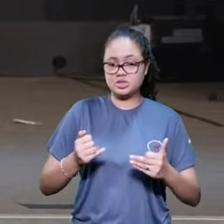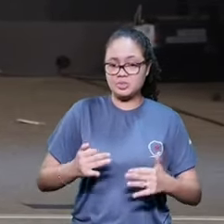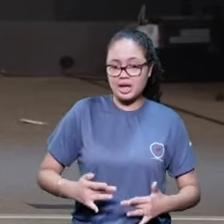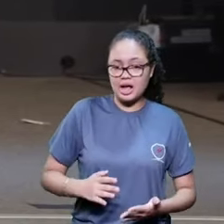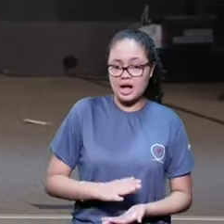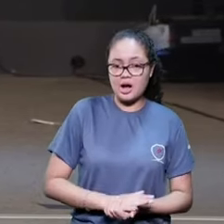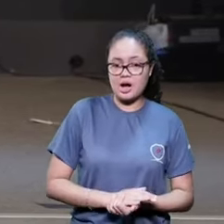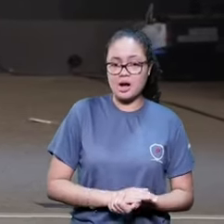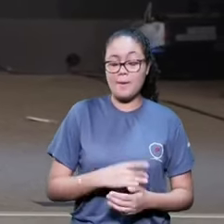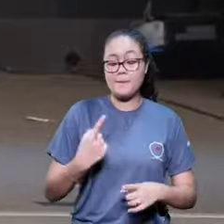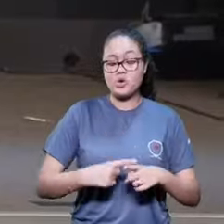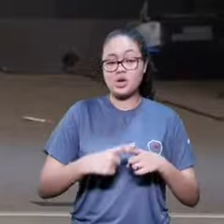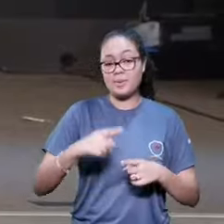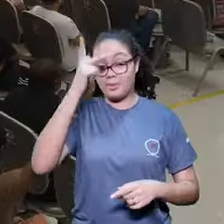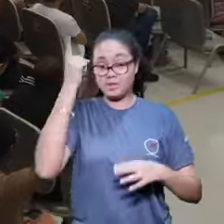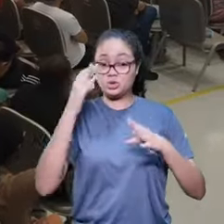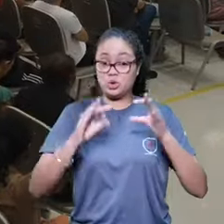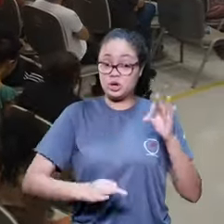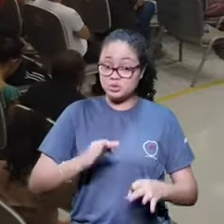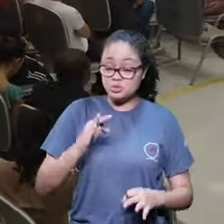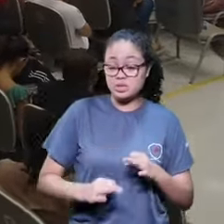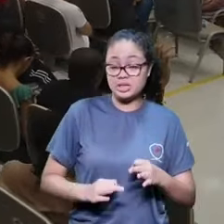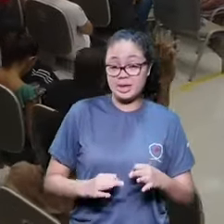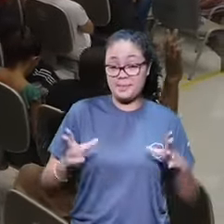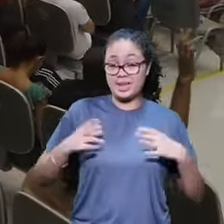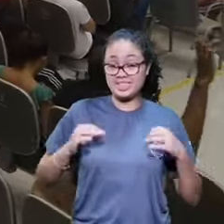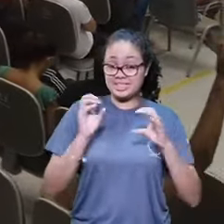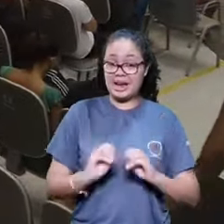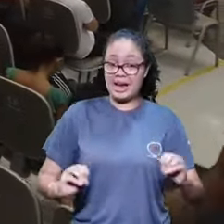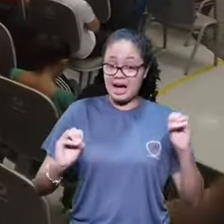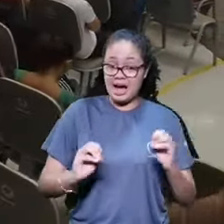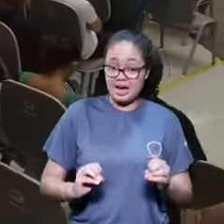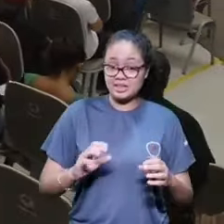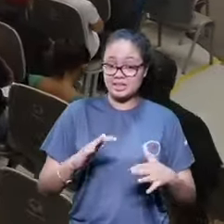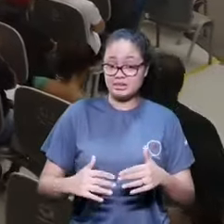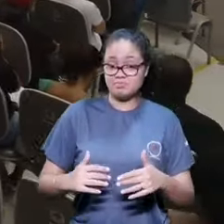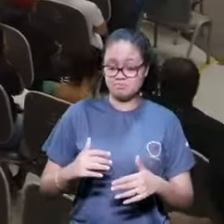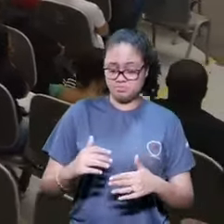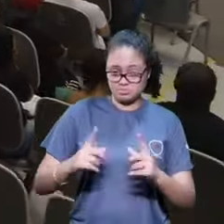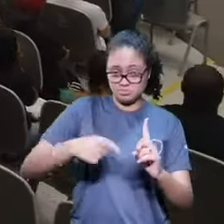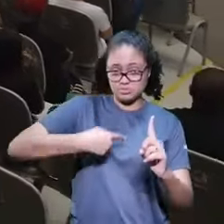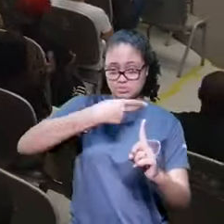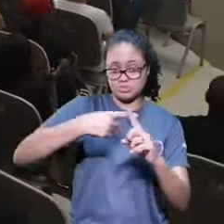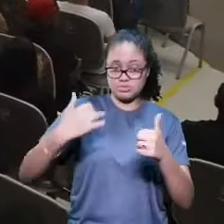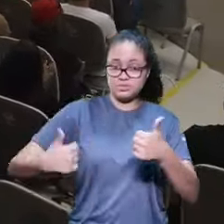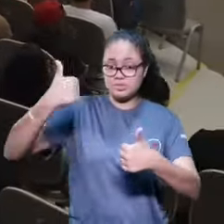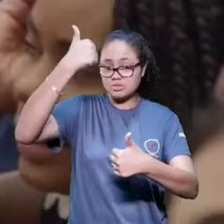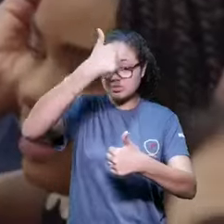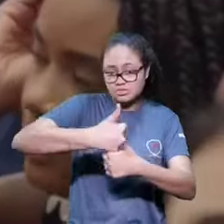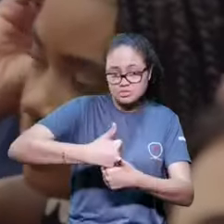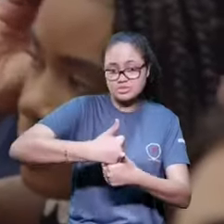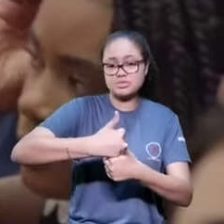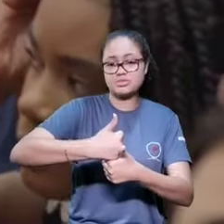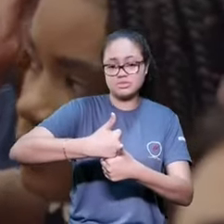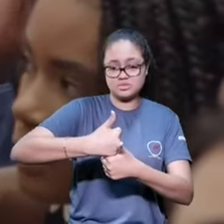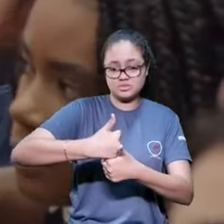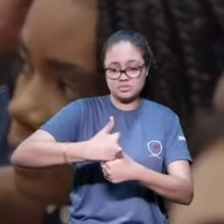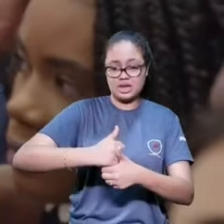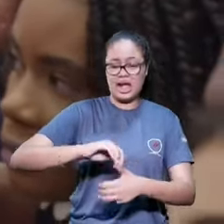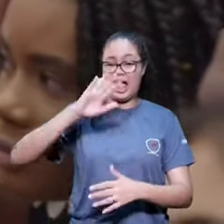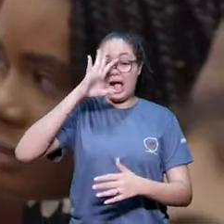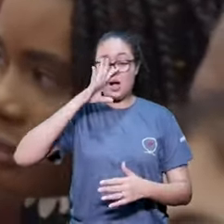merecia pagou o preço no teu lugar. A cédula que era de acusação contra você foi rasgada